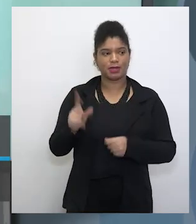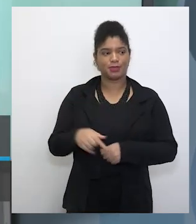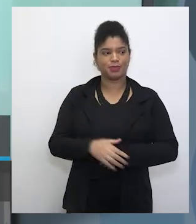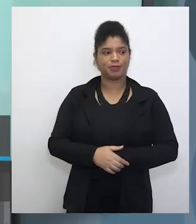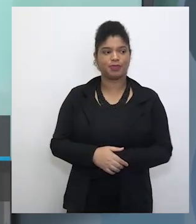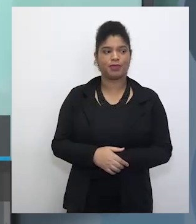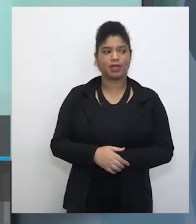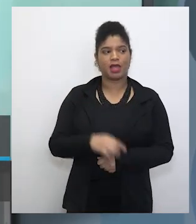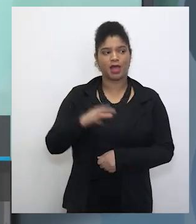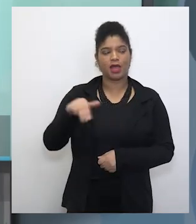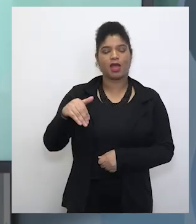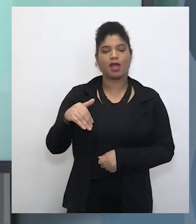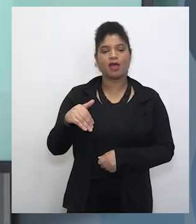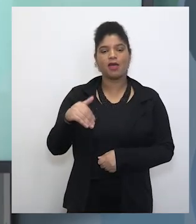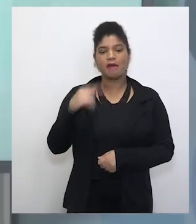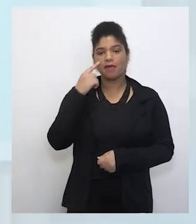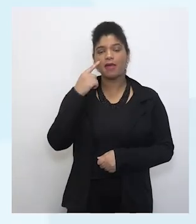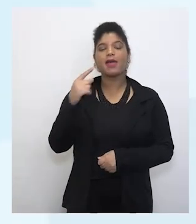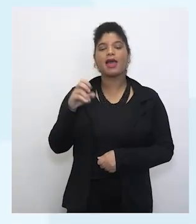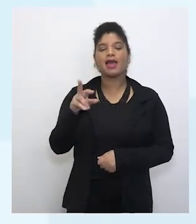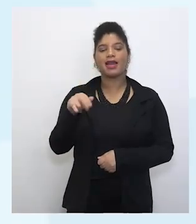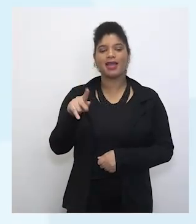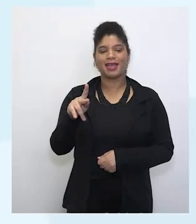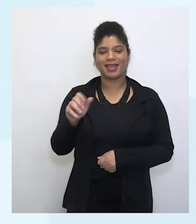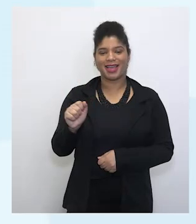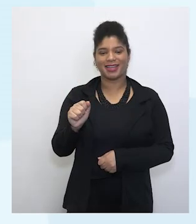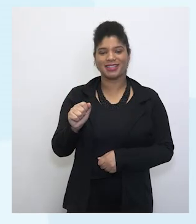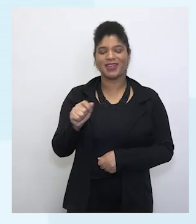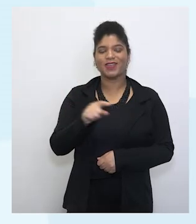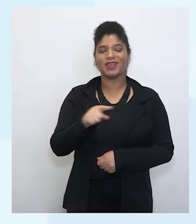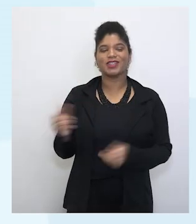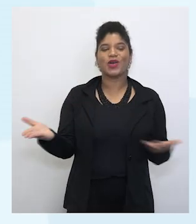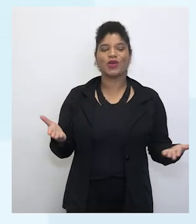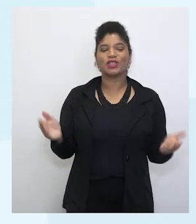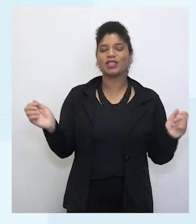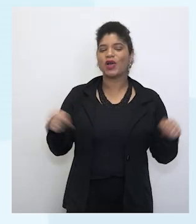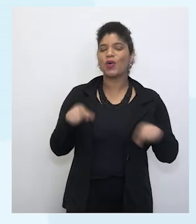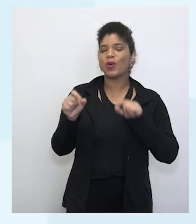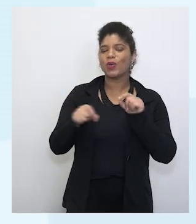vamos um pouquinho para frente. And Erika, by the end of this class, students will be able to...